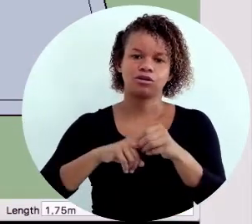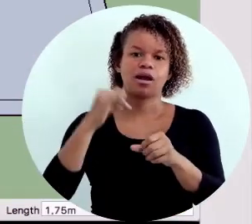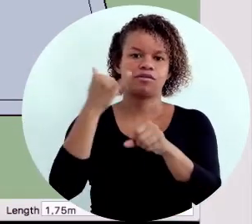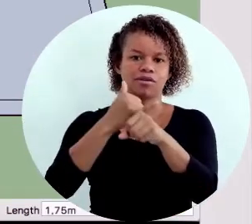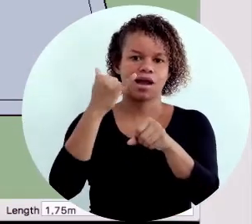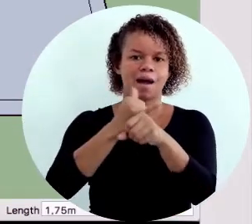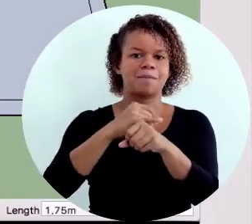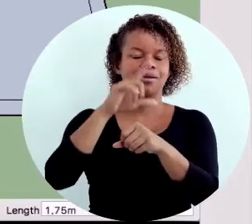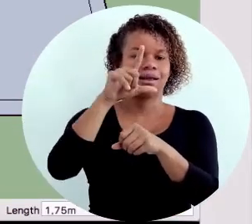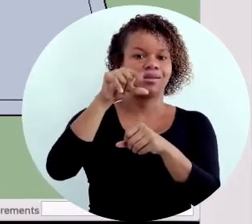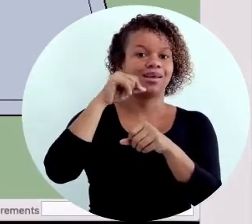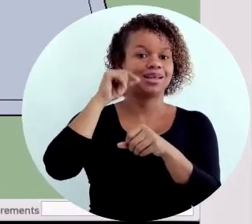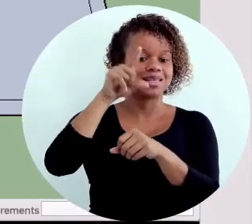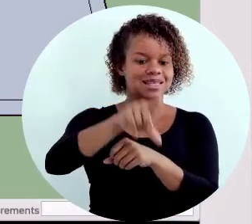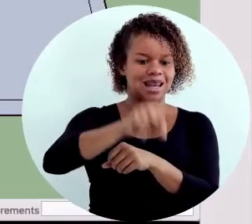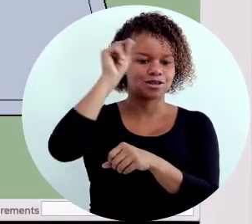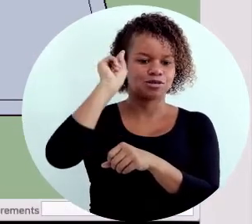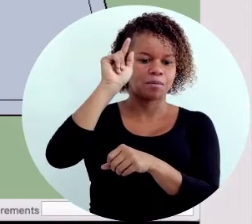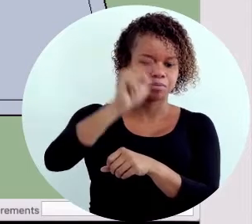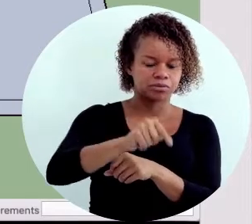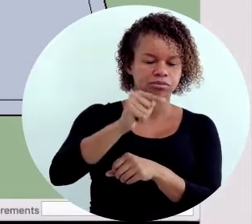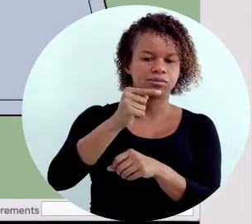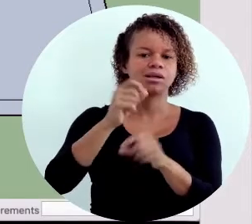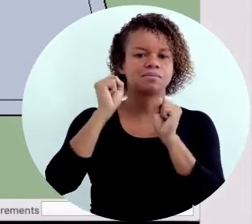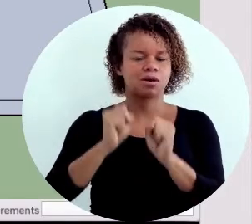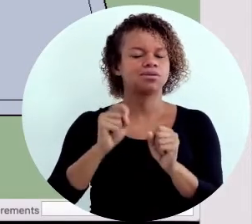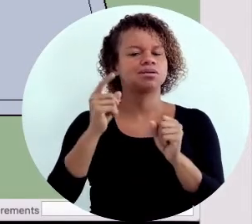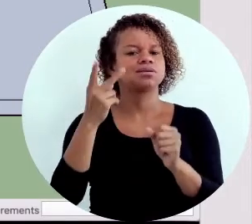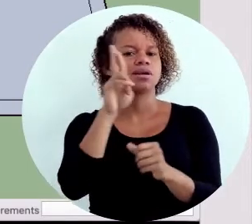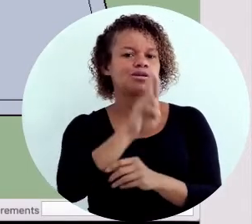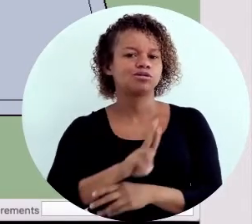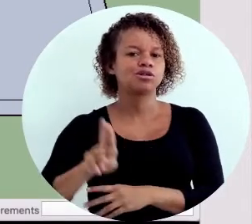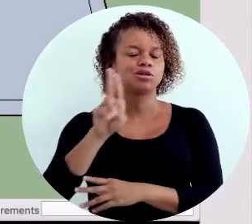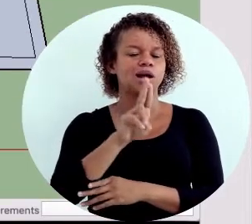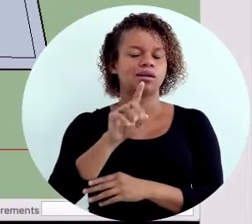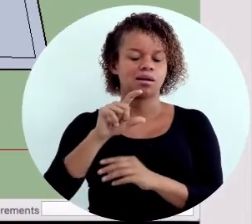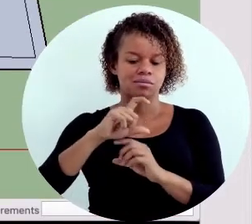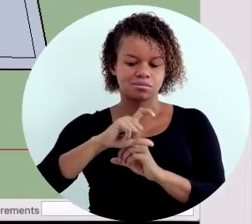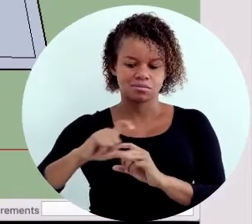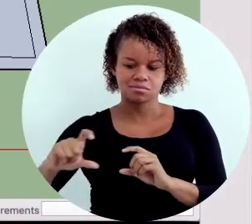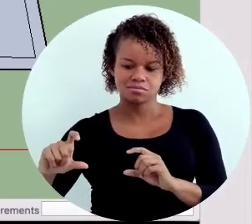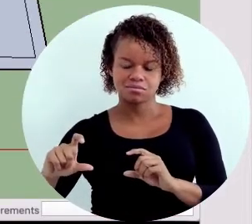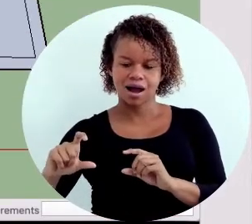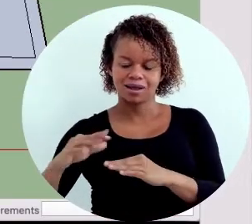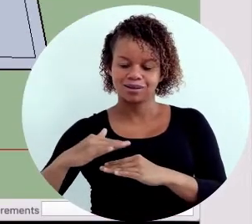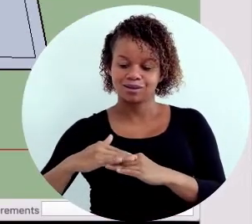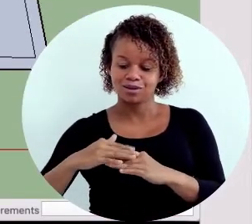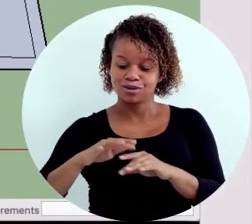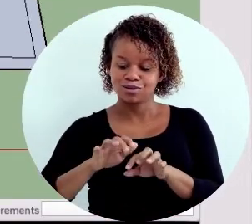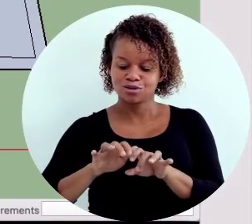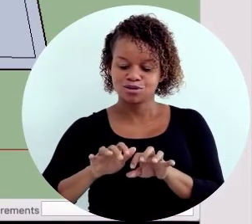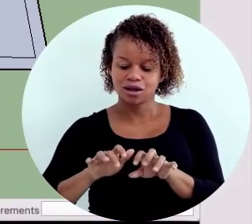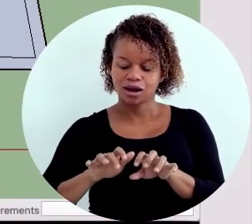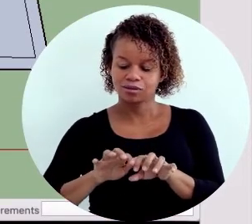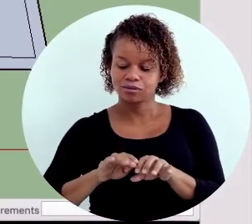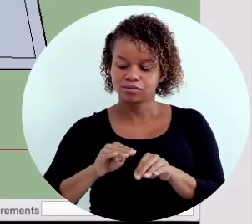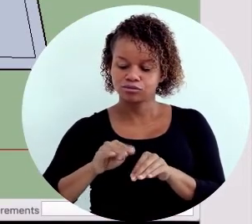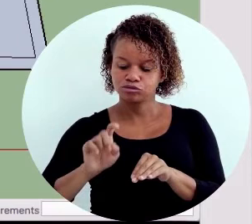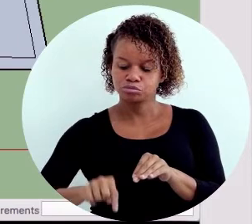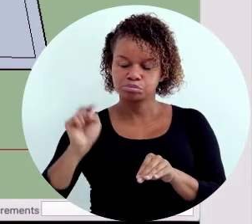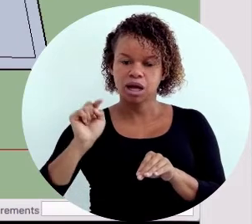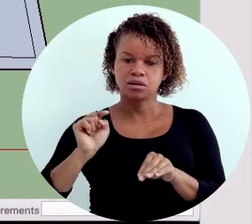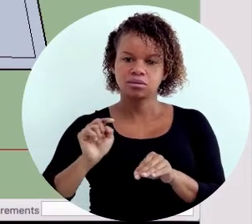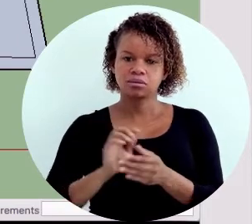Vou voltar na ferramenta de seleção, que é a seta, que também pode ser acionada pela barra de espaço do